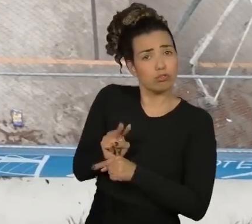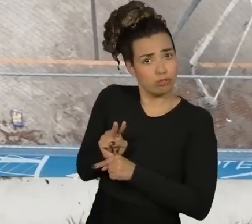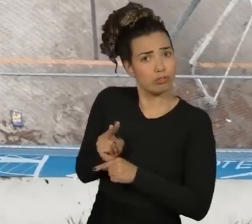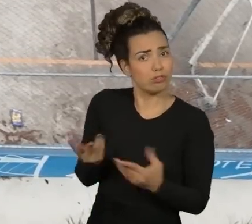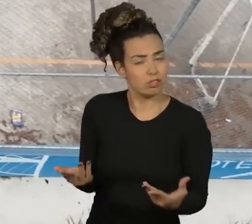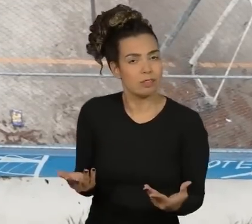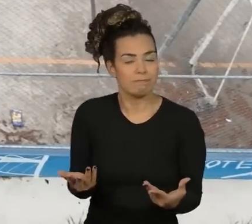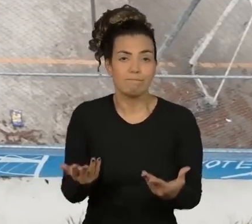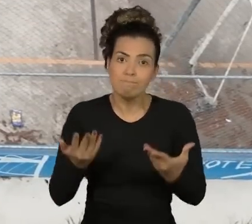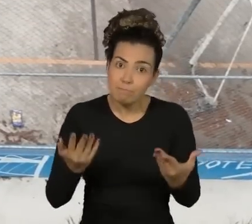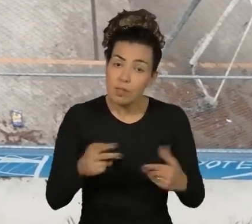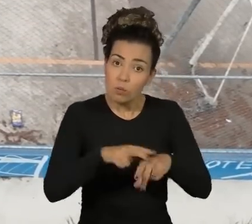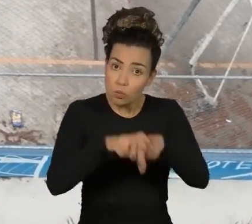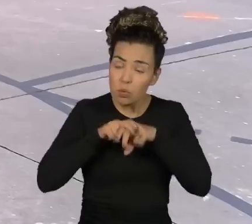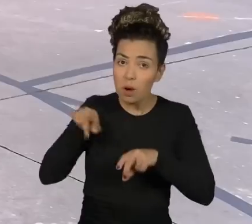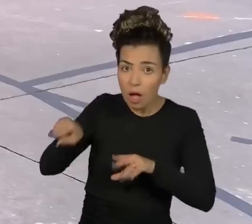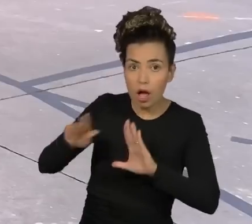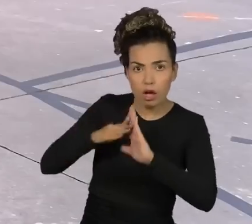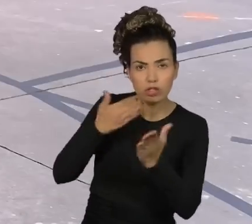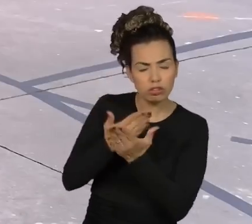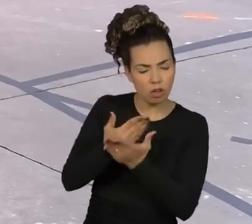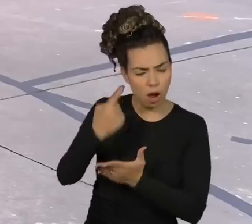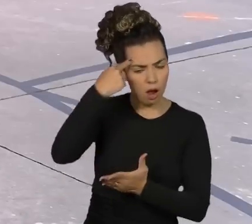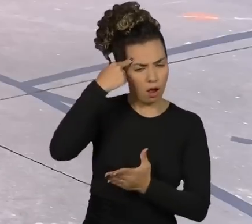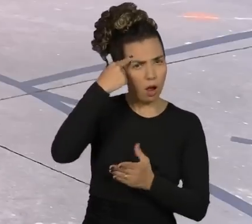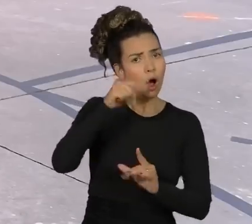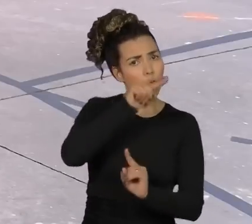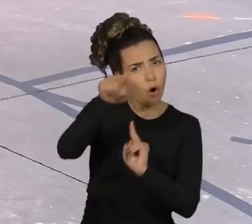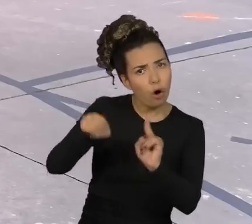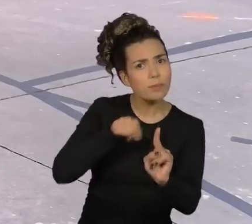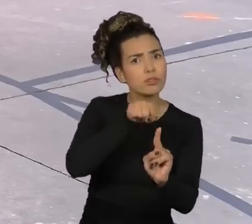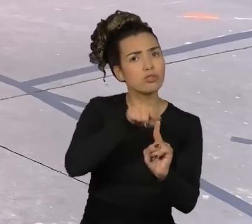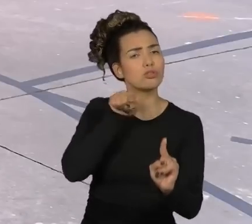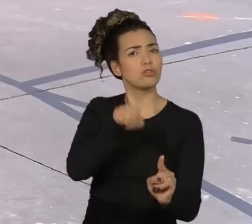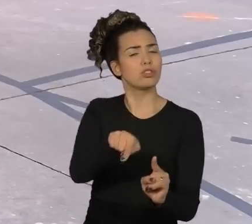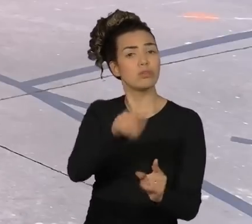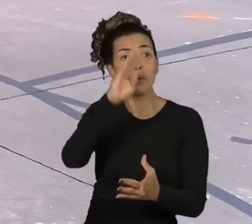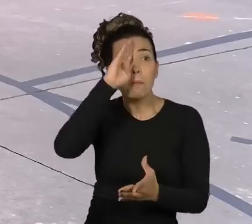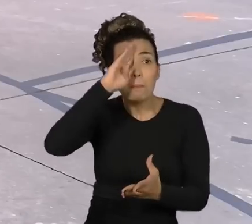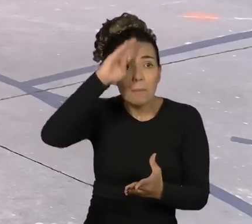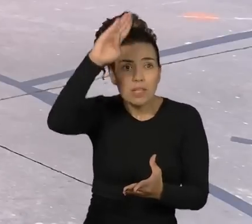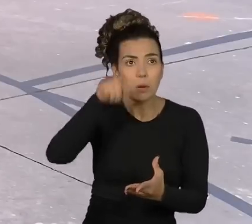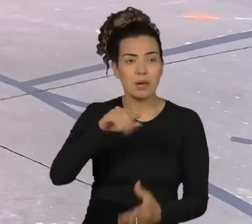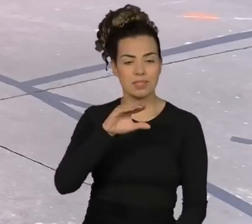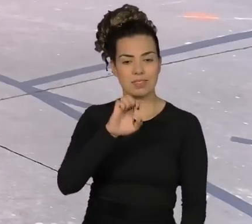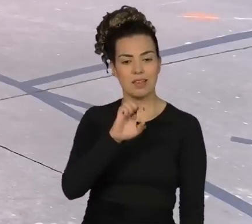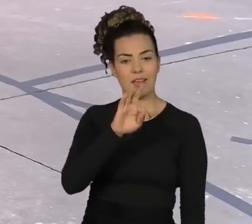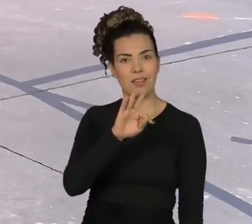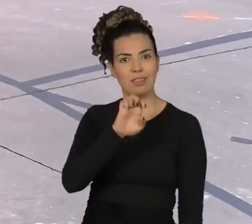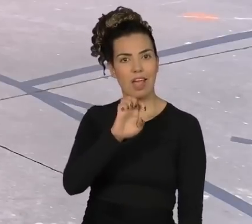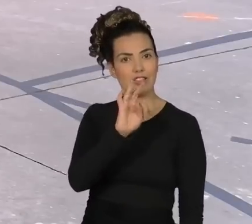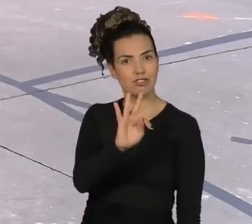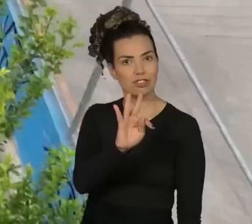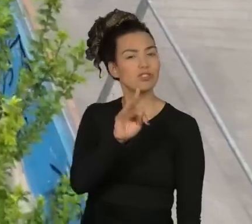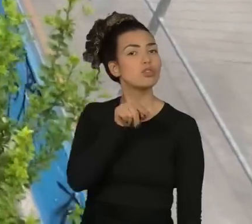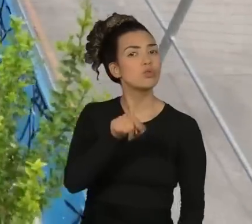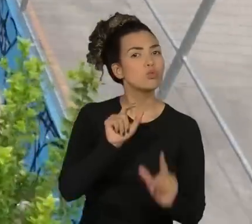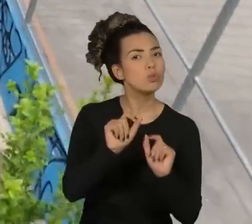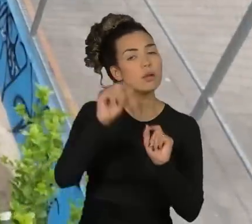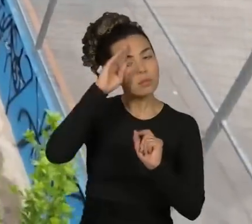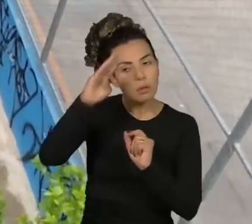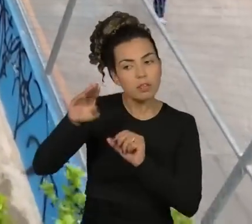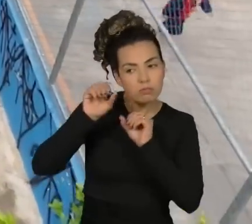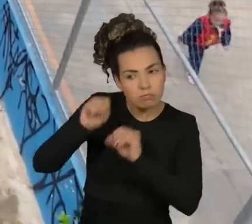movimento que foi feito nessa escola é o nosso objetivo, é o objetivo final do CETET. da educação para o trânsito, né? Poder a gente